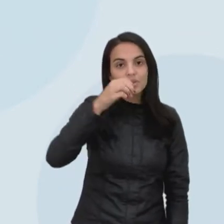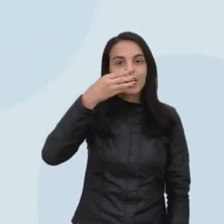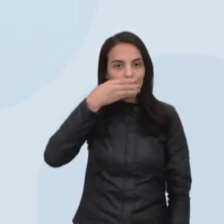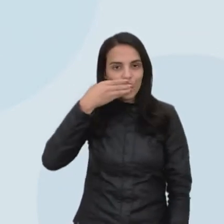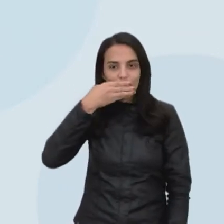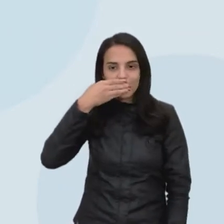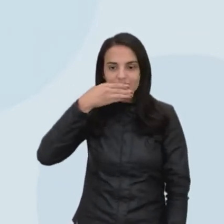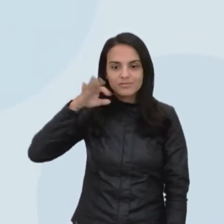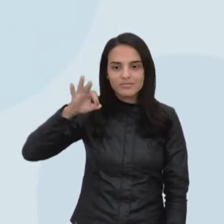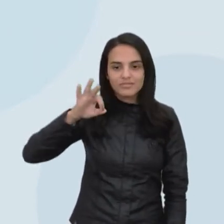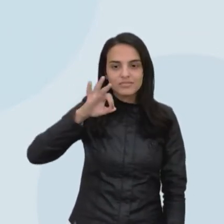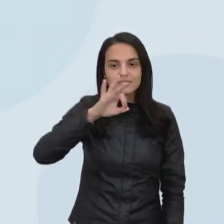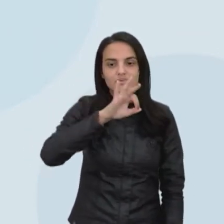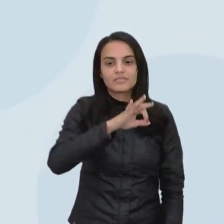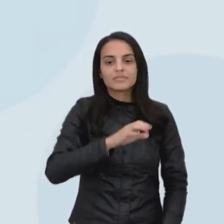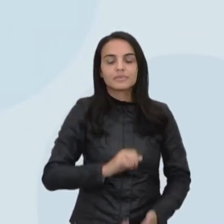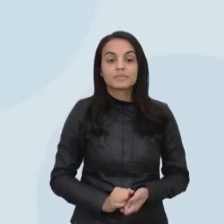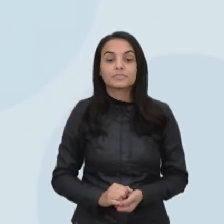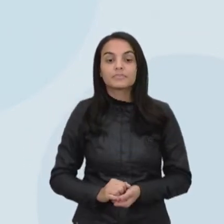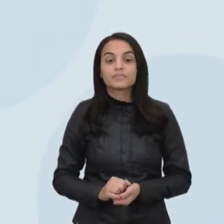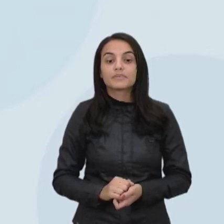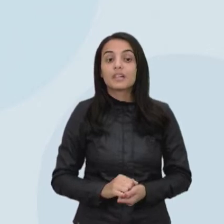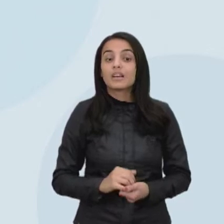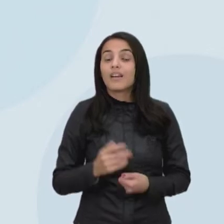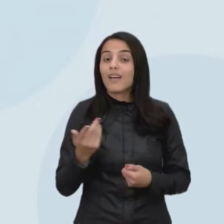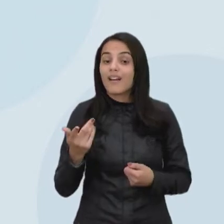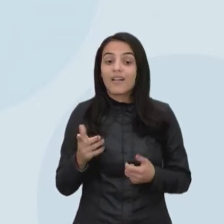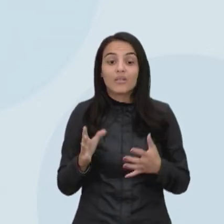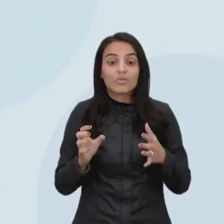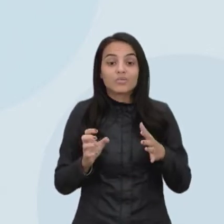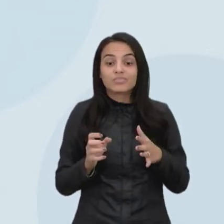a presença dos agrotóxicos afetou